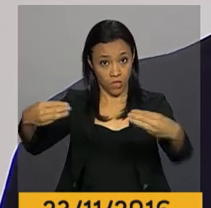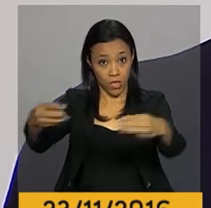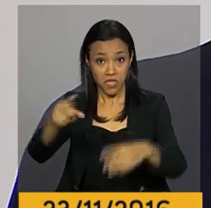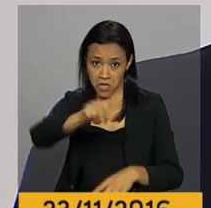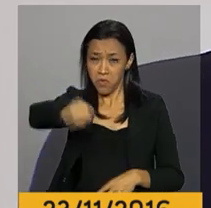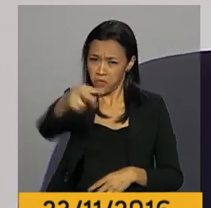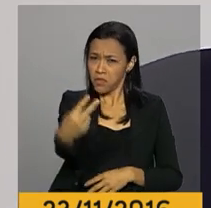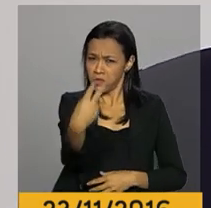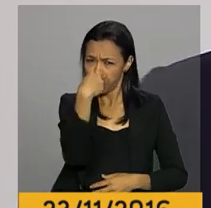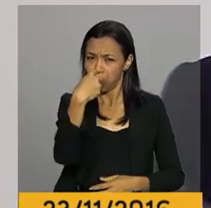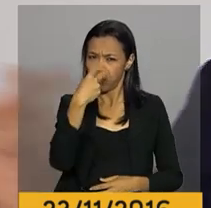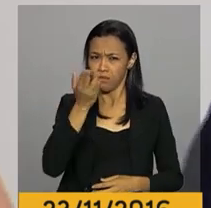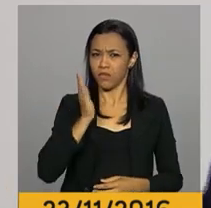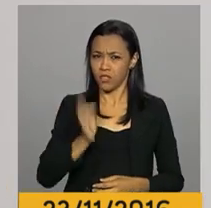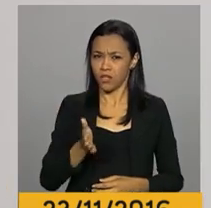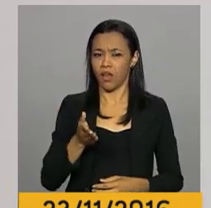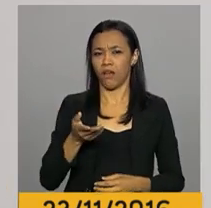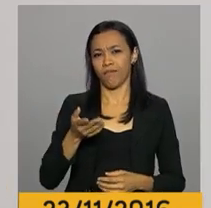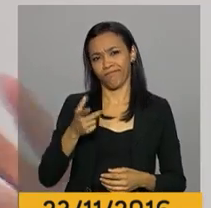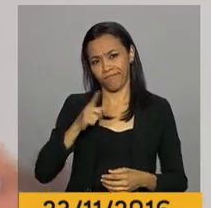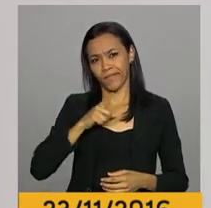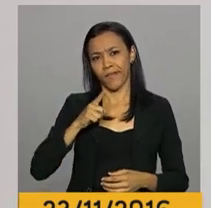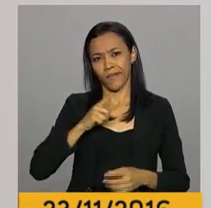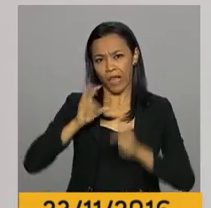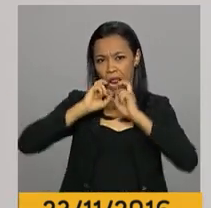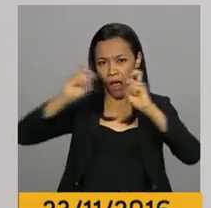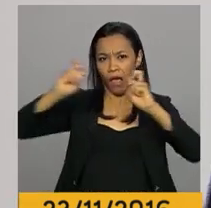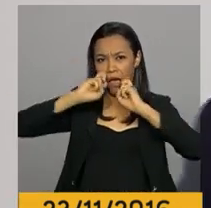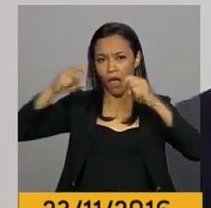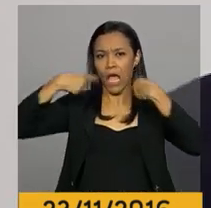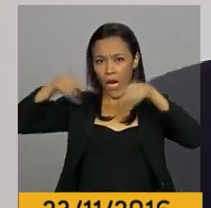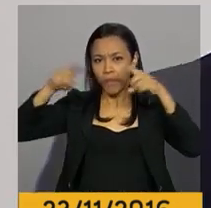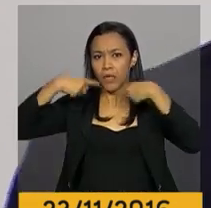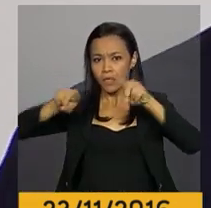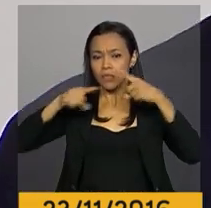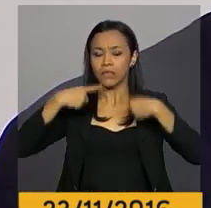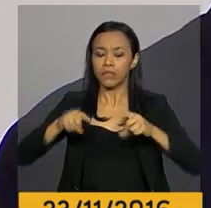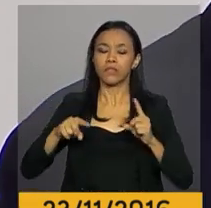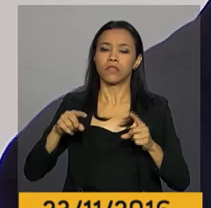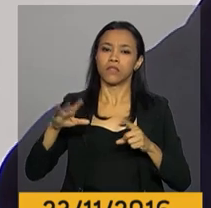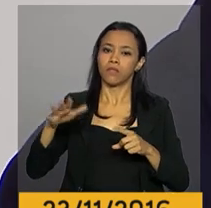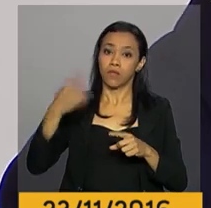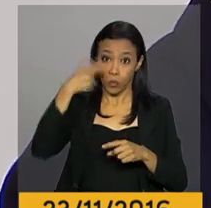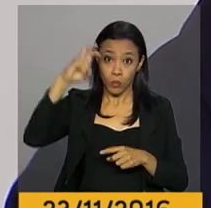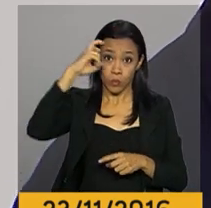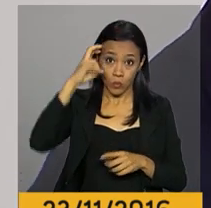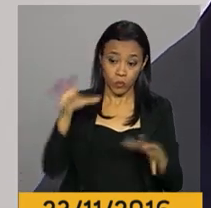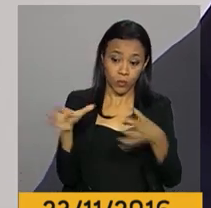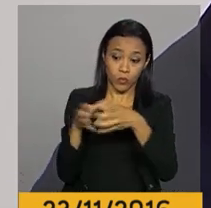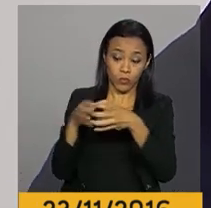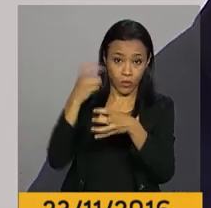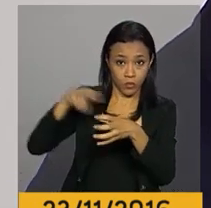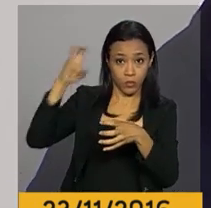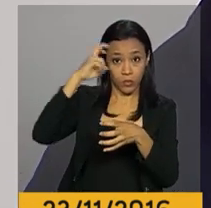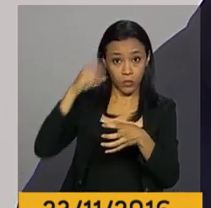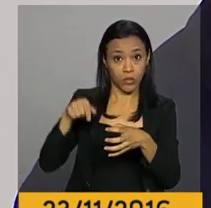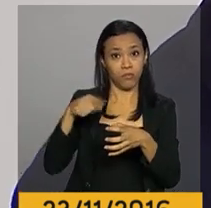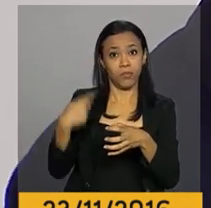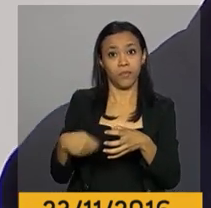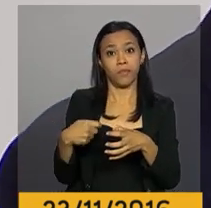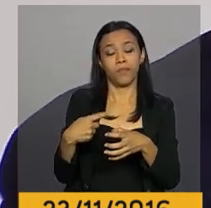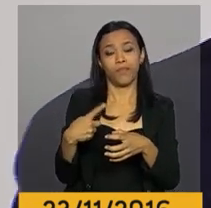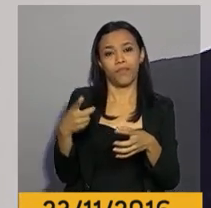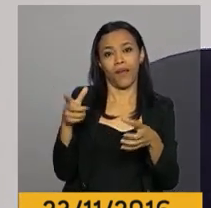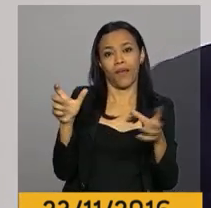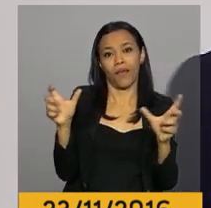houve uma grita natural da cultura ao fundamento de que a junção de ambos reduziria